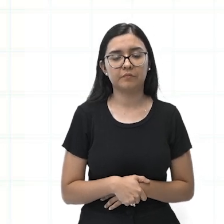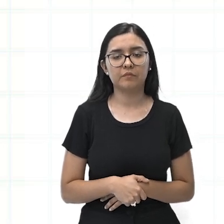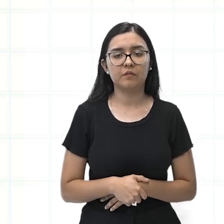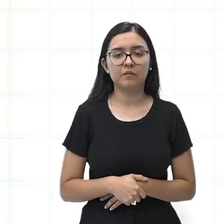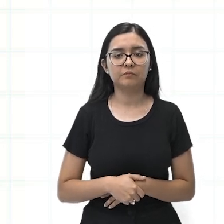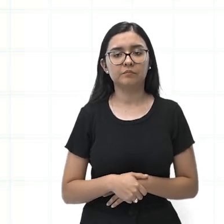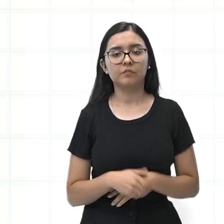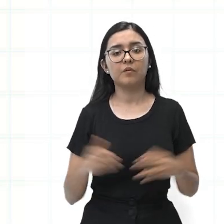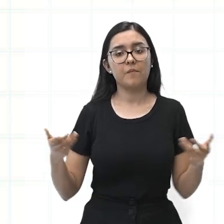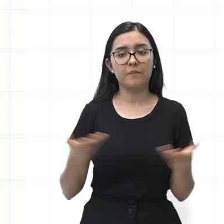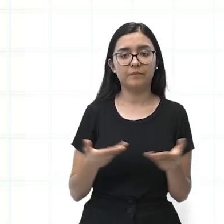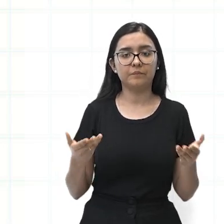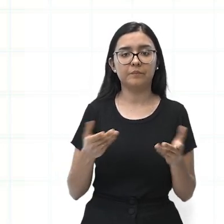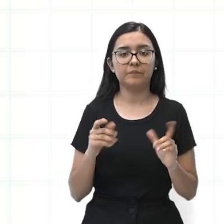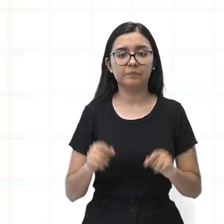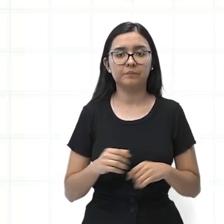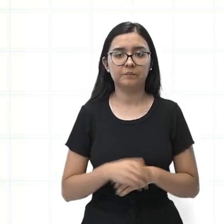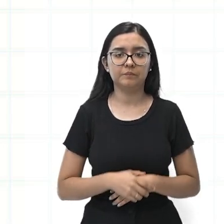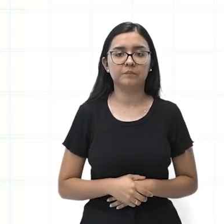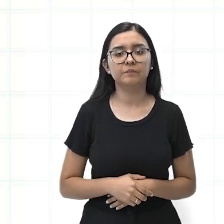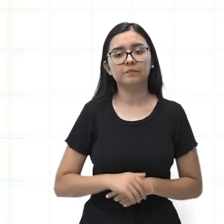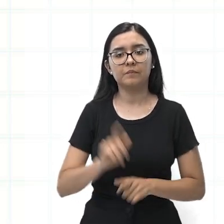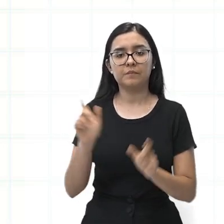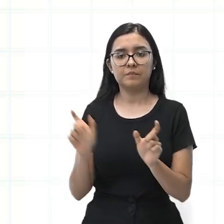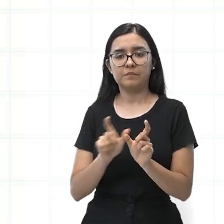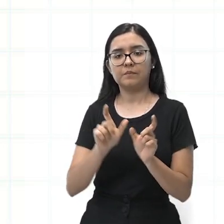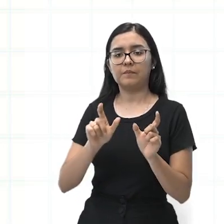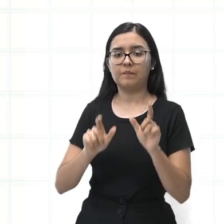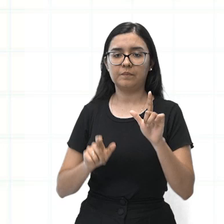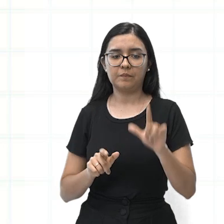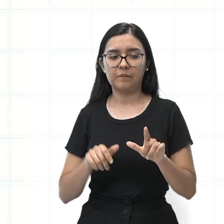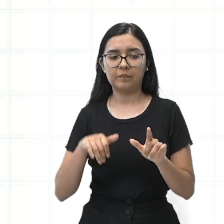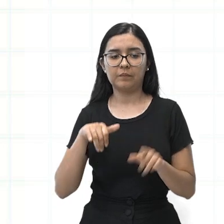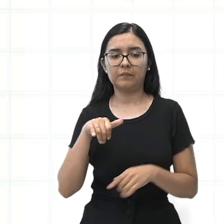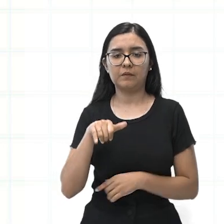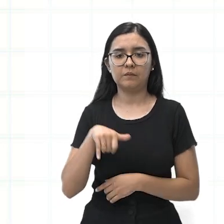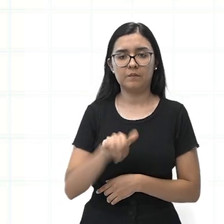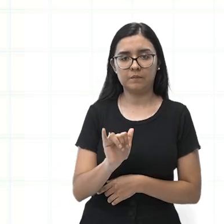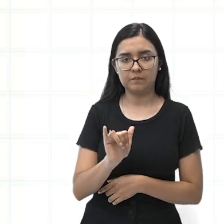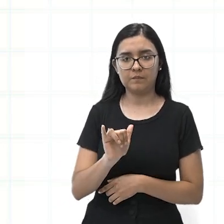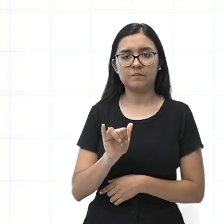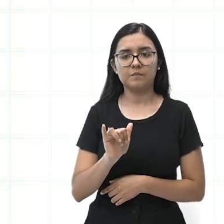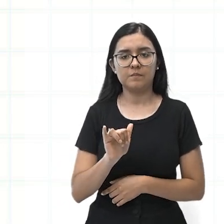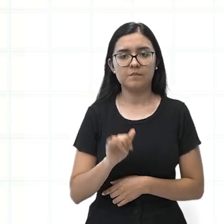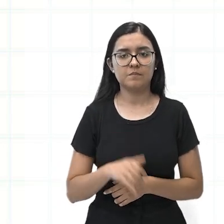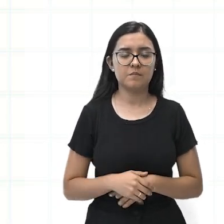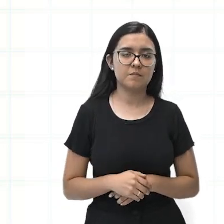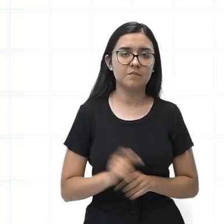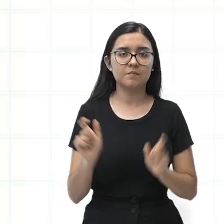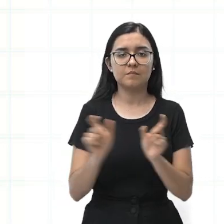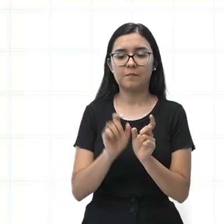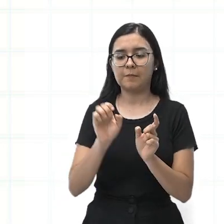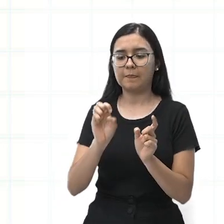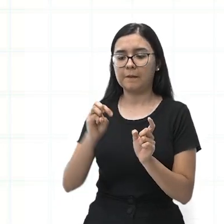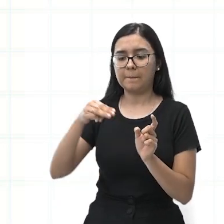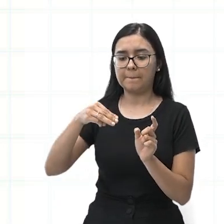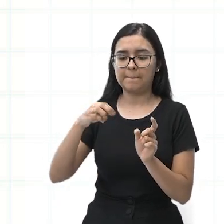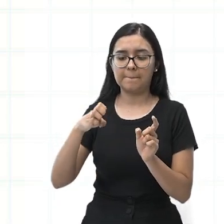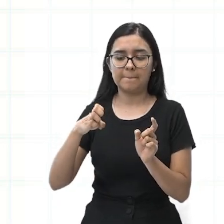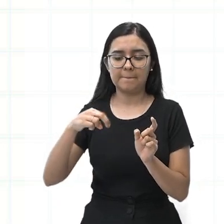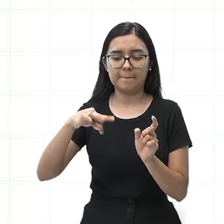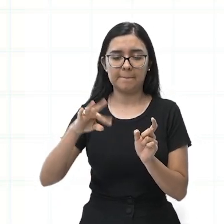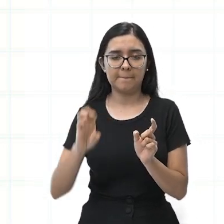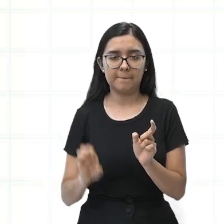atualmente. Currently, o finalzinho LY em língua inglesa vai ter, na língua portuguesa, aliás, vai ter o final mente, tá? Então,